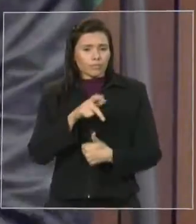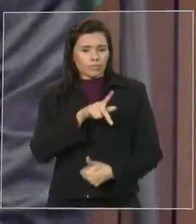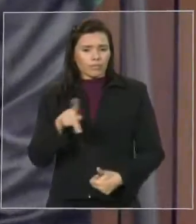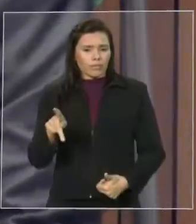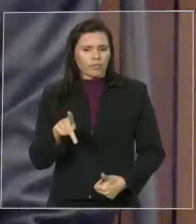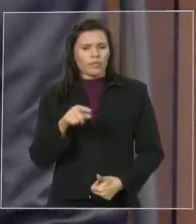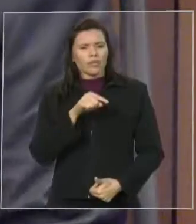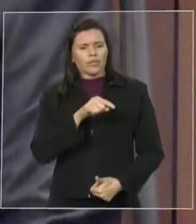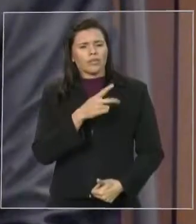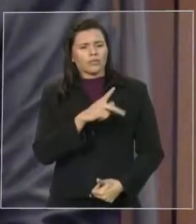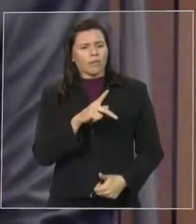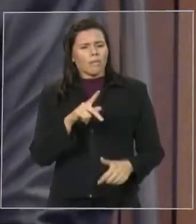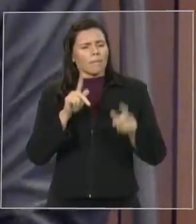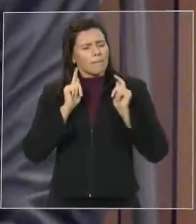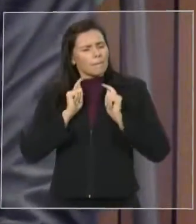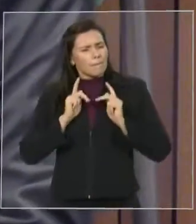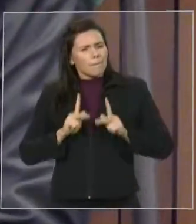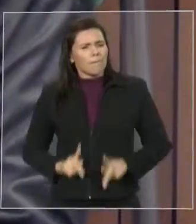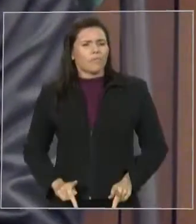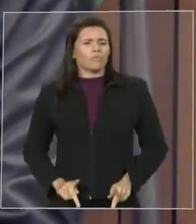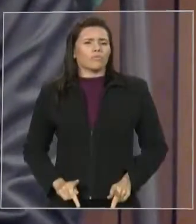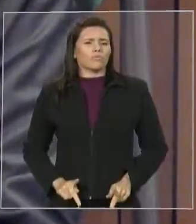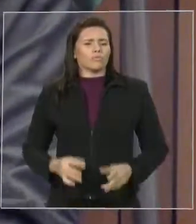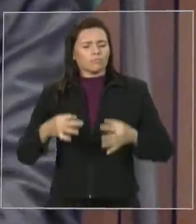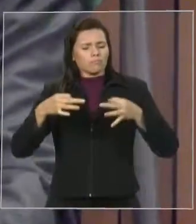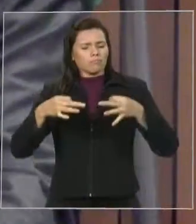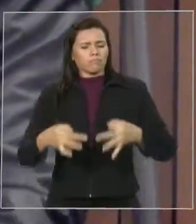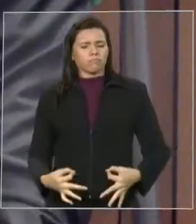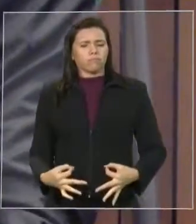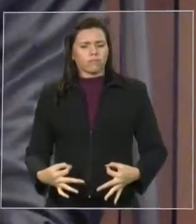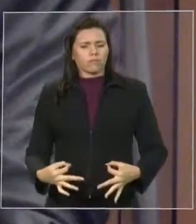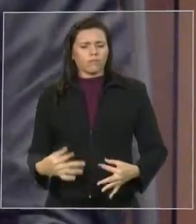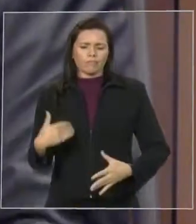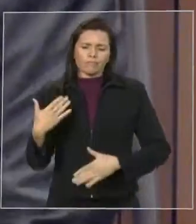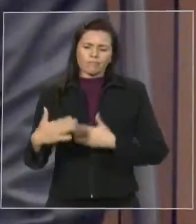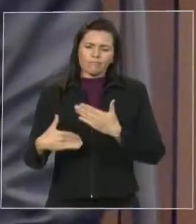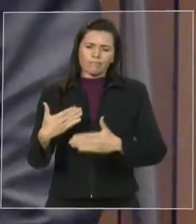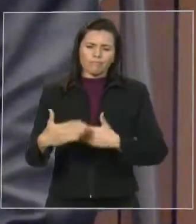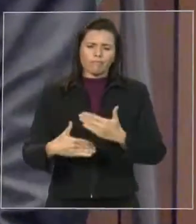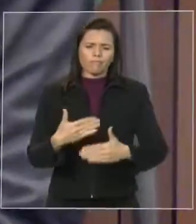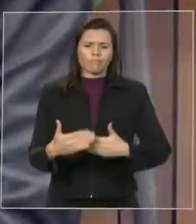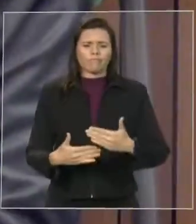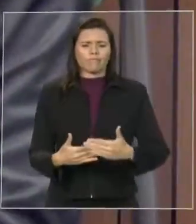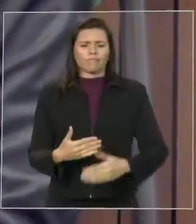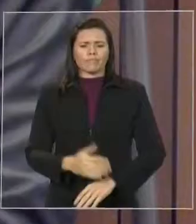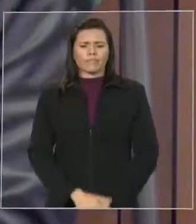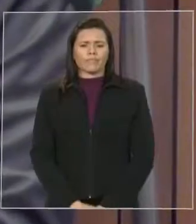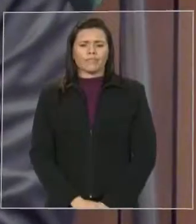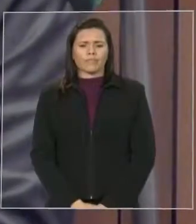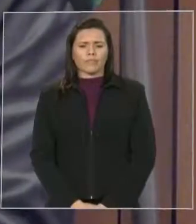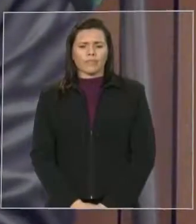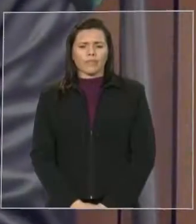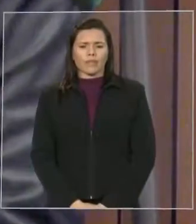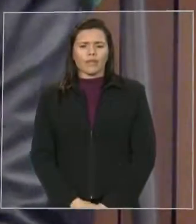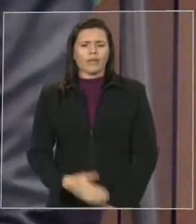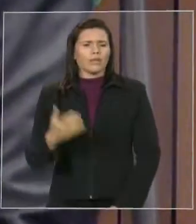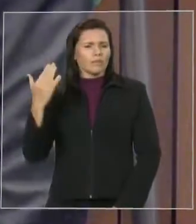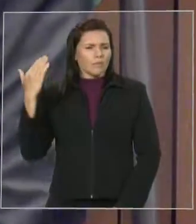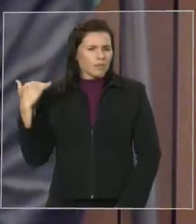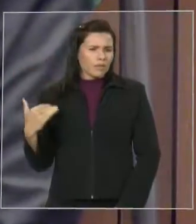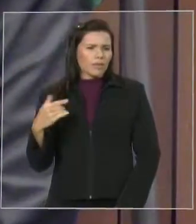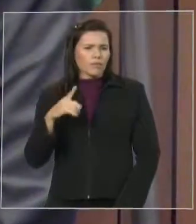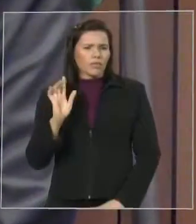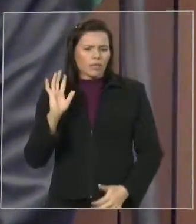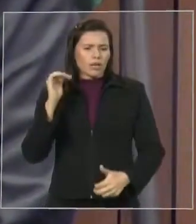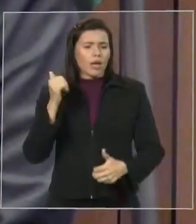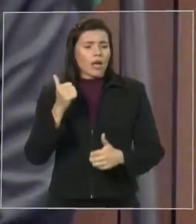durante todo esse tempo, no primeiro biênio como primeiro vice-presidente, no segundo também,